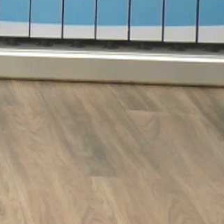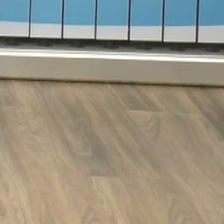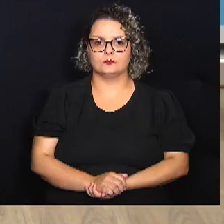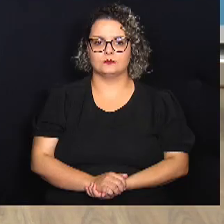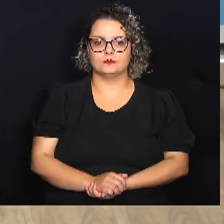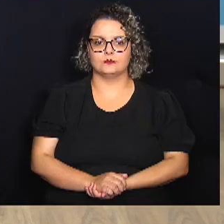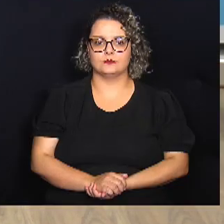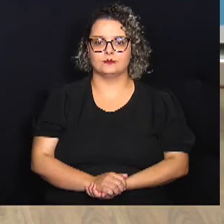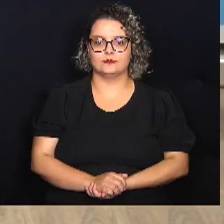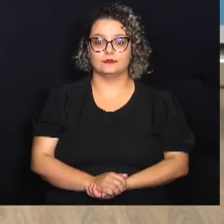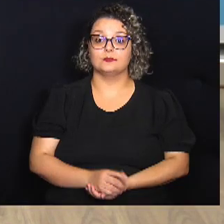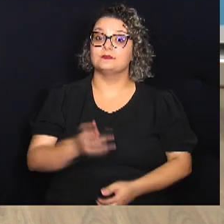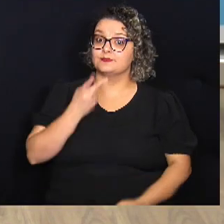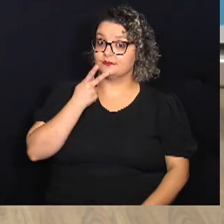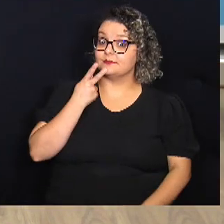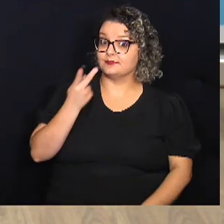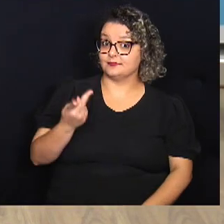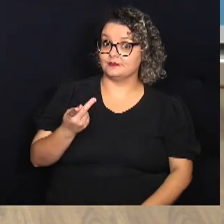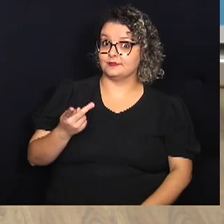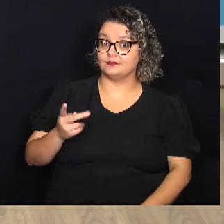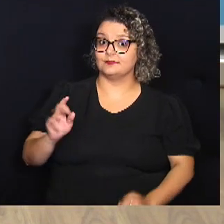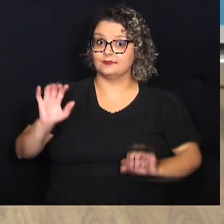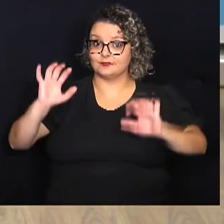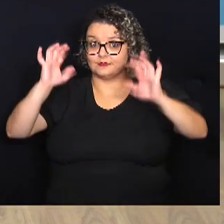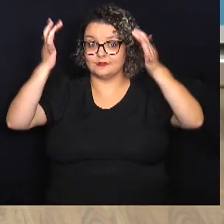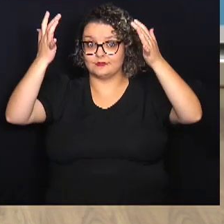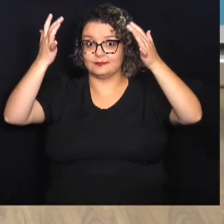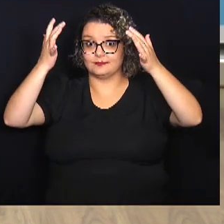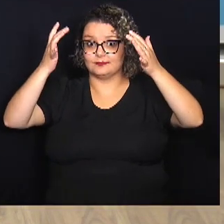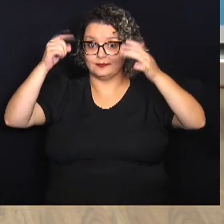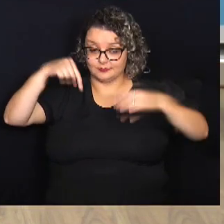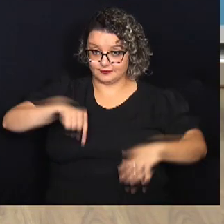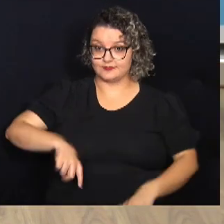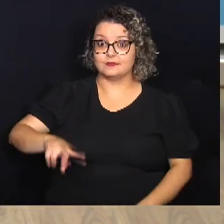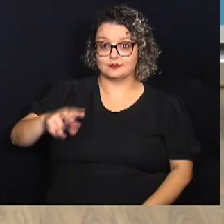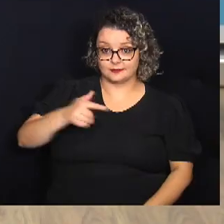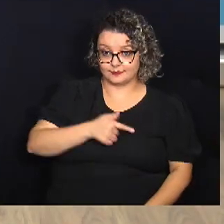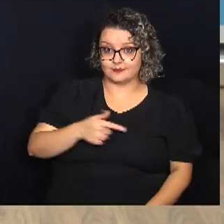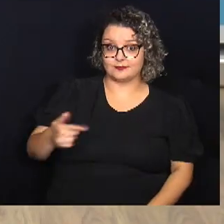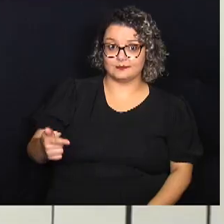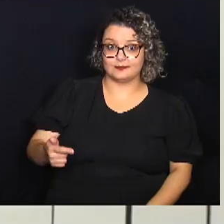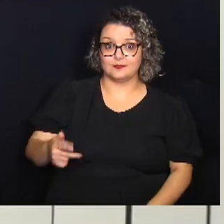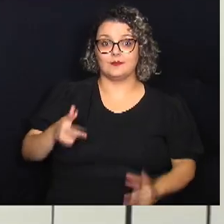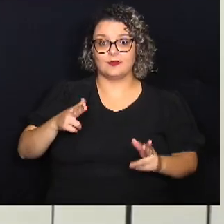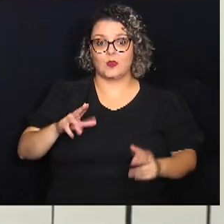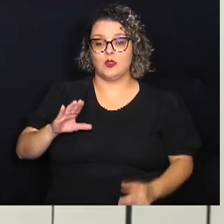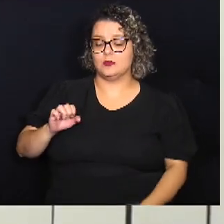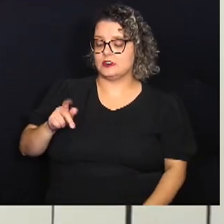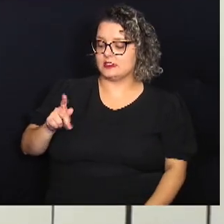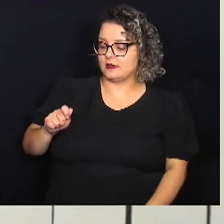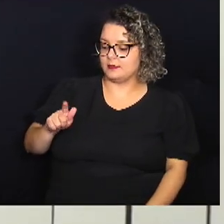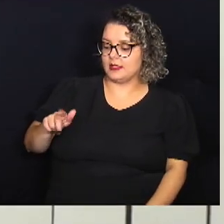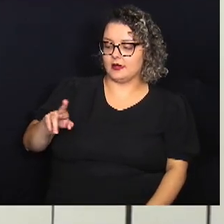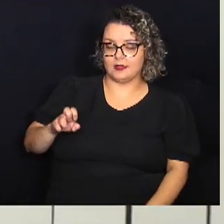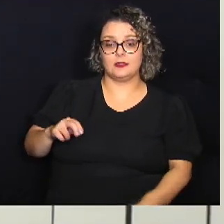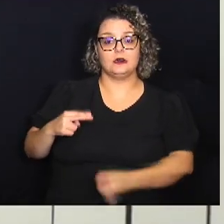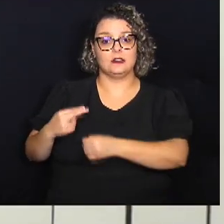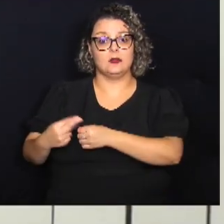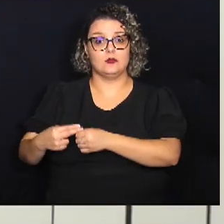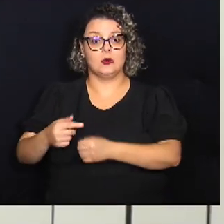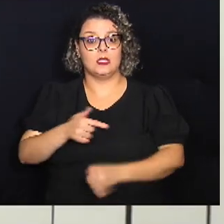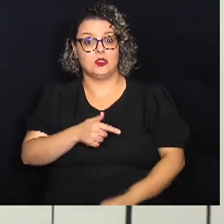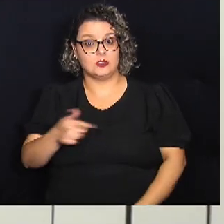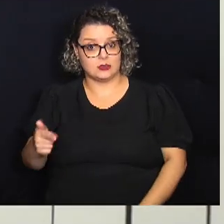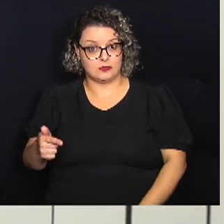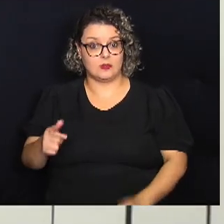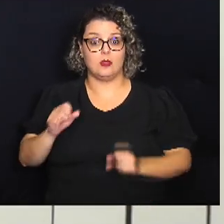Vamos falar sobre a previsão do tempo para esta semana. Olha, de acordo com o CEPAGRE da Unicamp, a semana